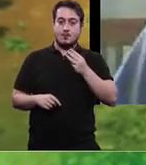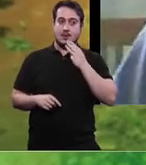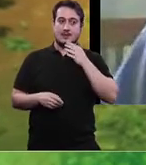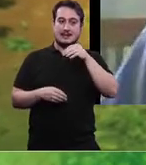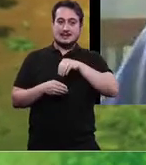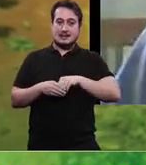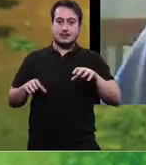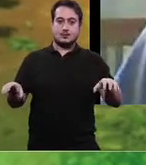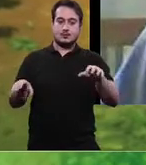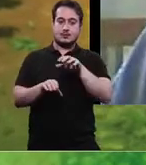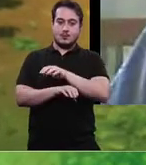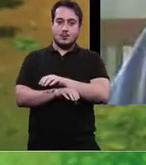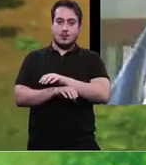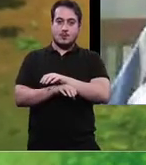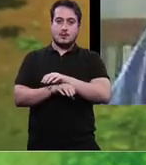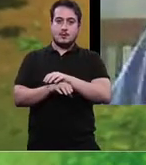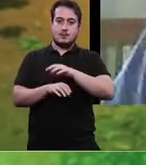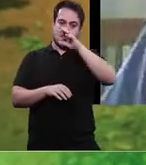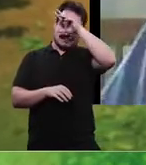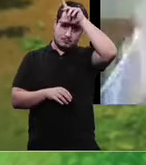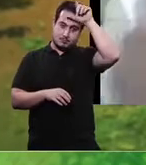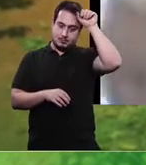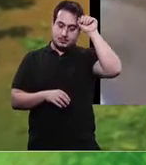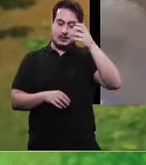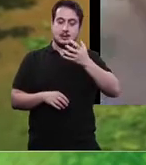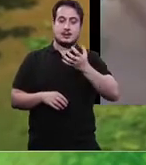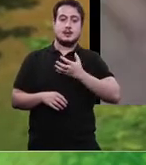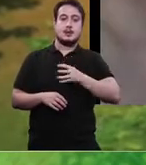Amazônia. São pessoas que querem,